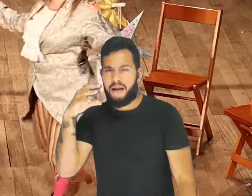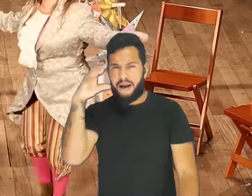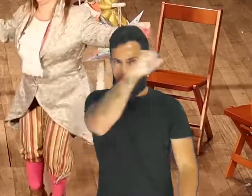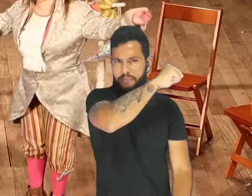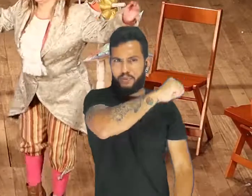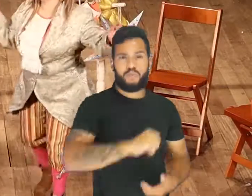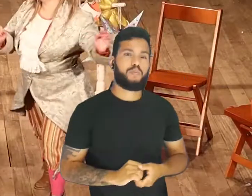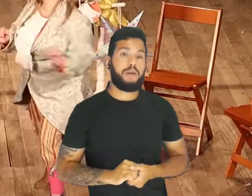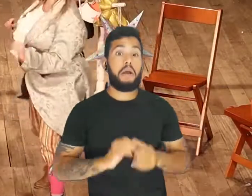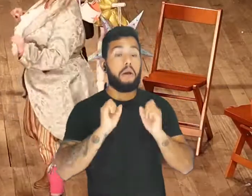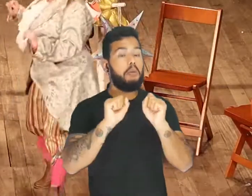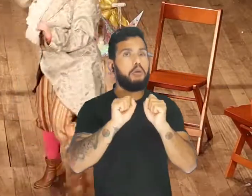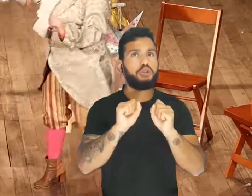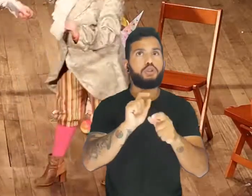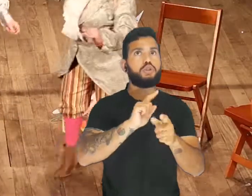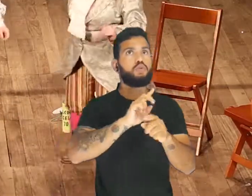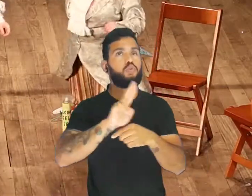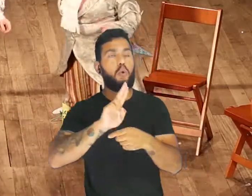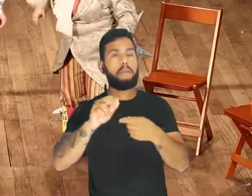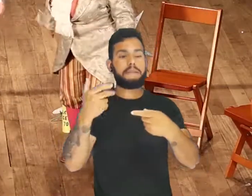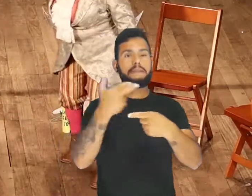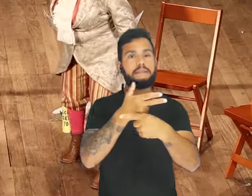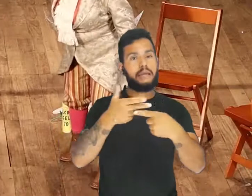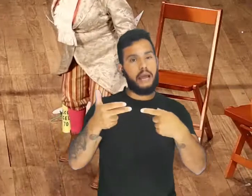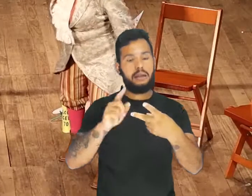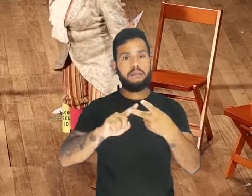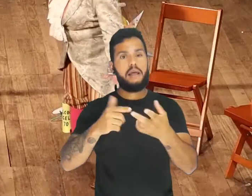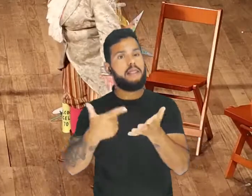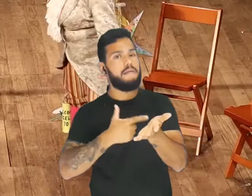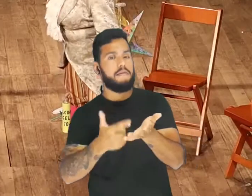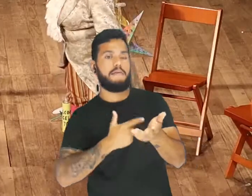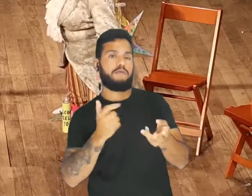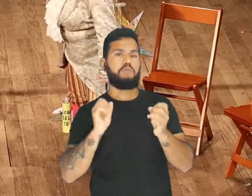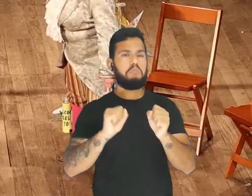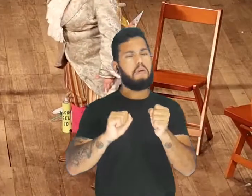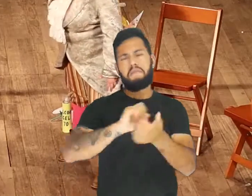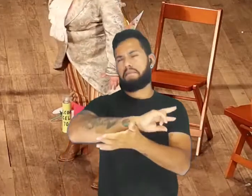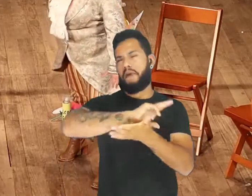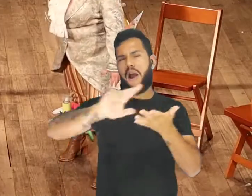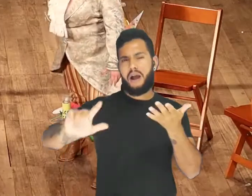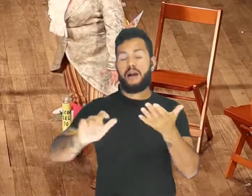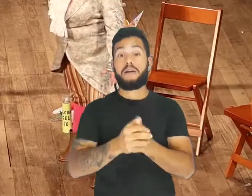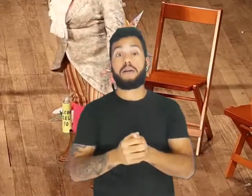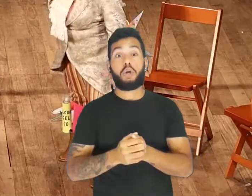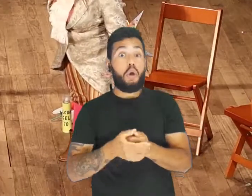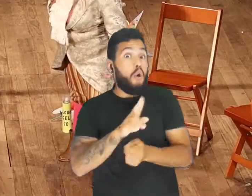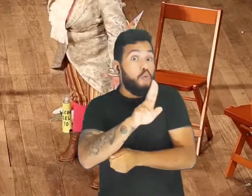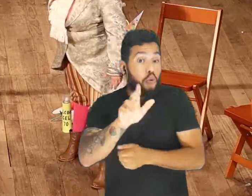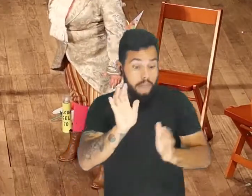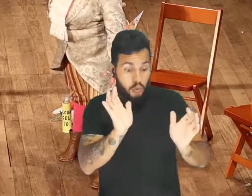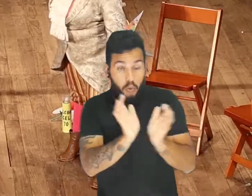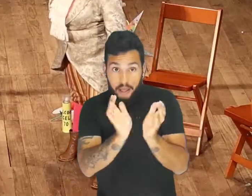pra brincar. Vamos fazer uma... tem que ser muito rápido. Tem que ser. Pode ser nome de série, pode ser nome de